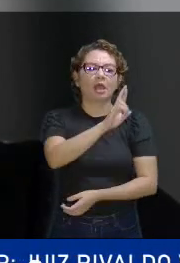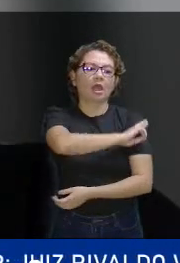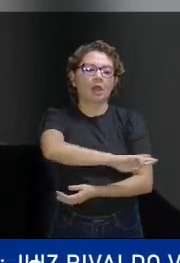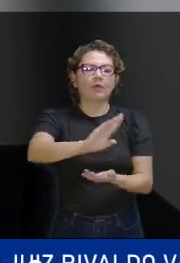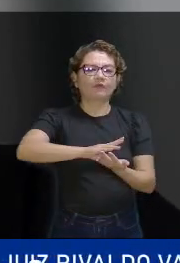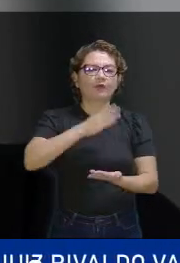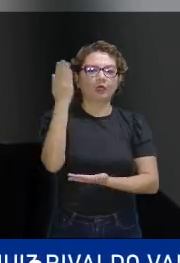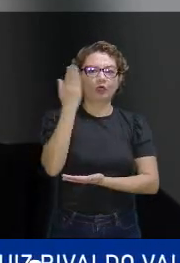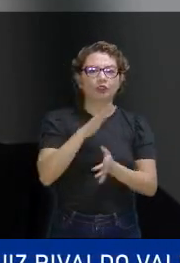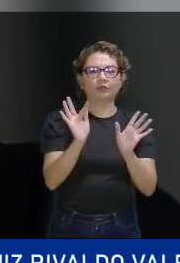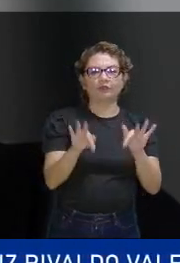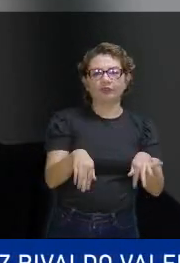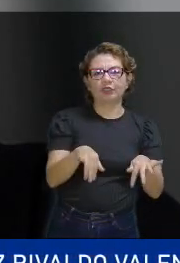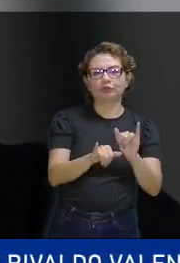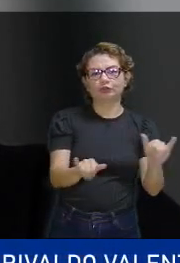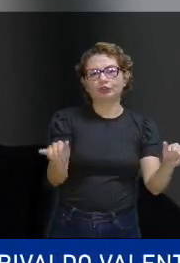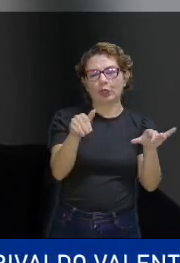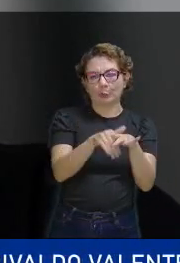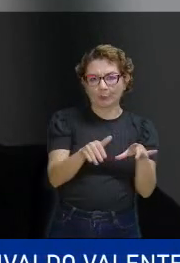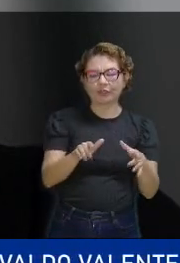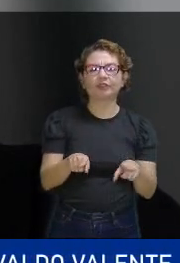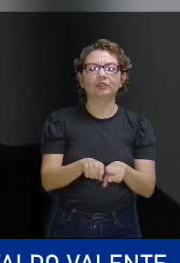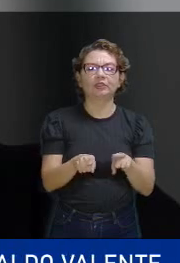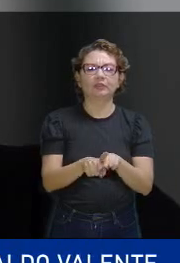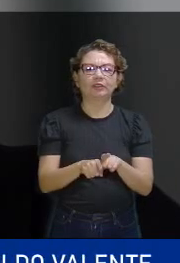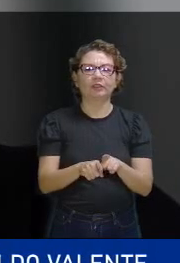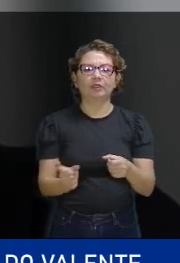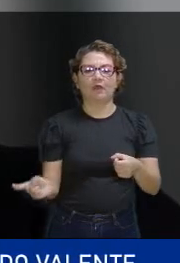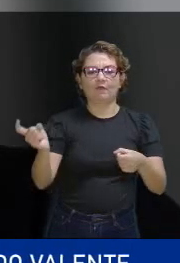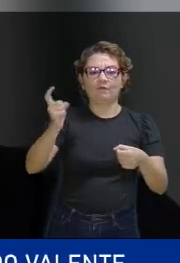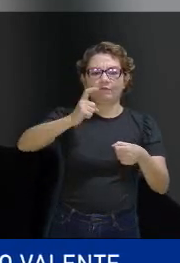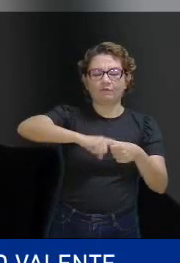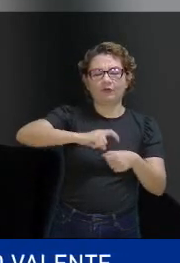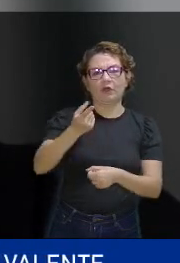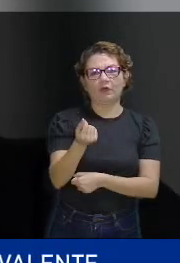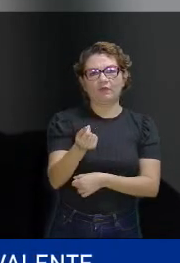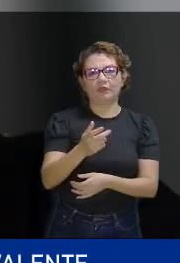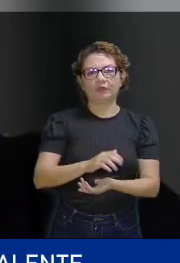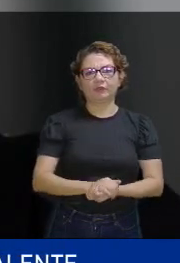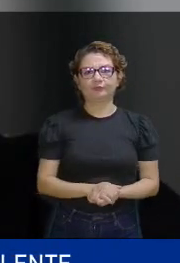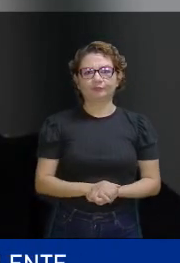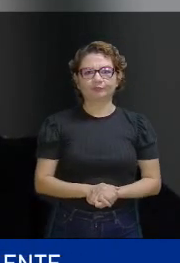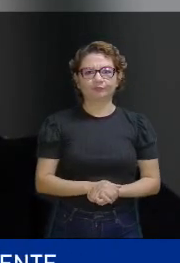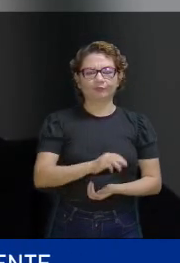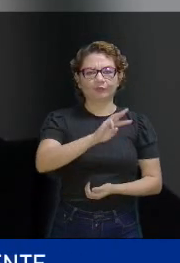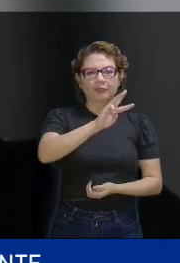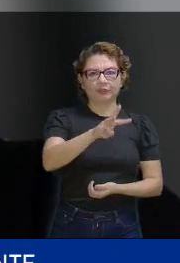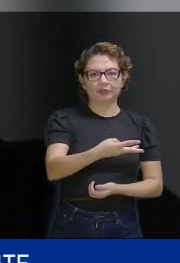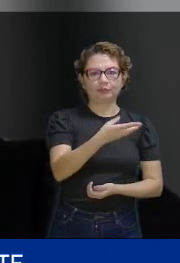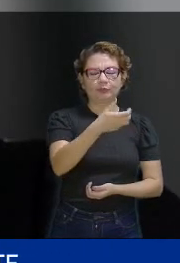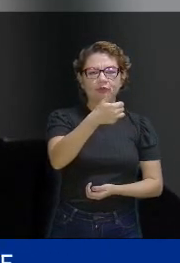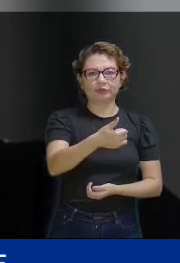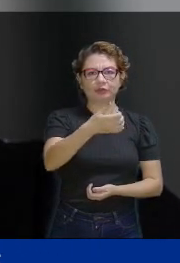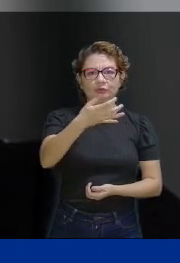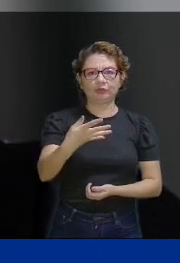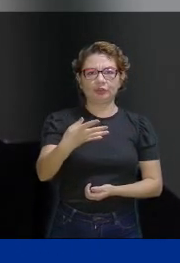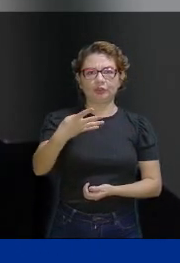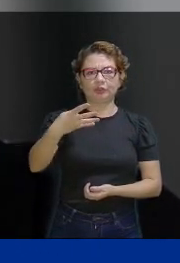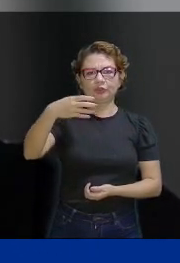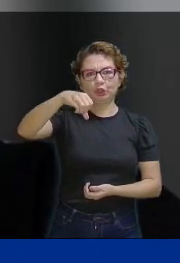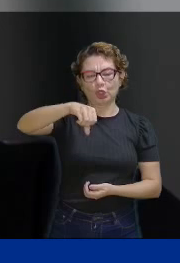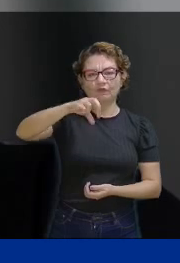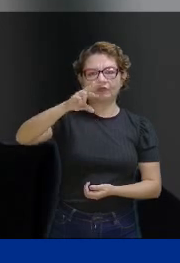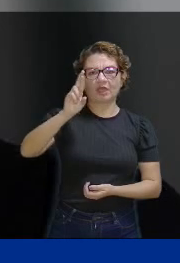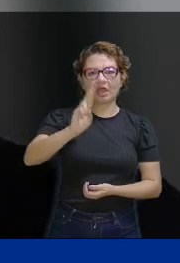Aprovada as suas contas finais de campanha e determinou o recolhimento ao Tesouro Nacional Na barra de rolagem inferior, 5.